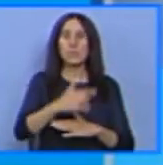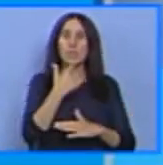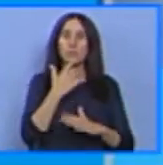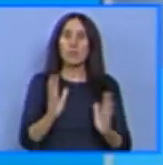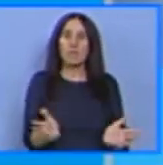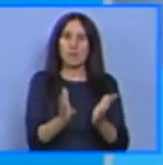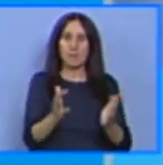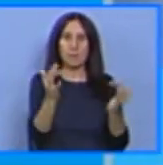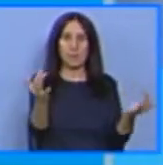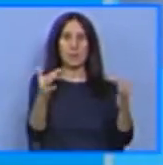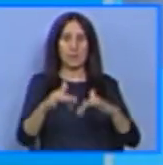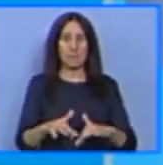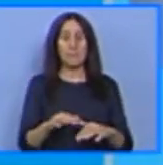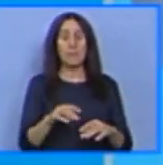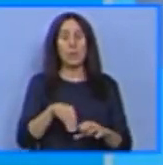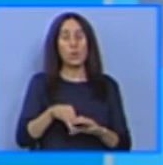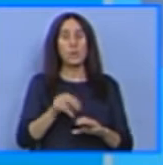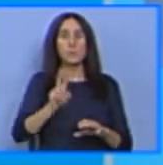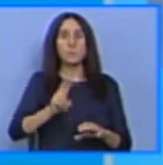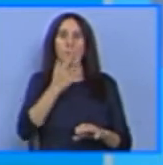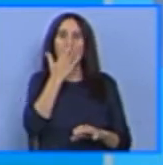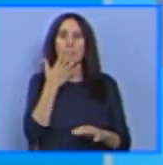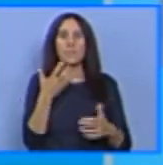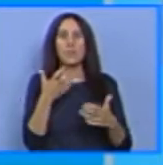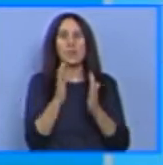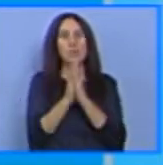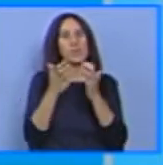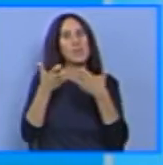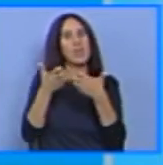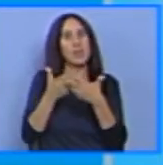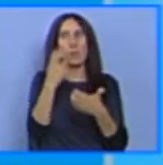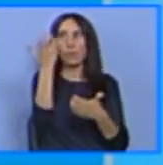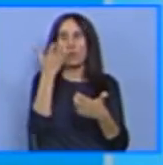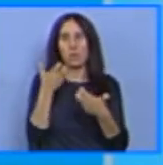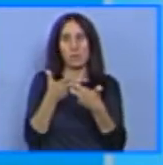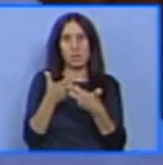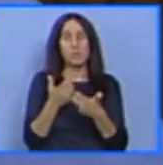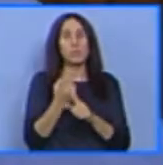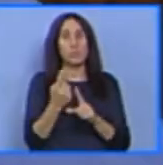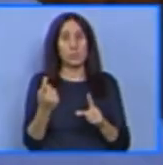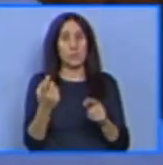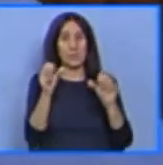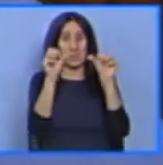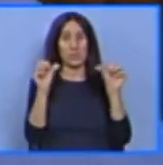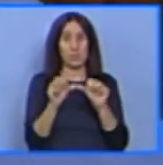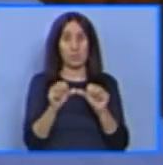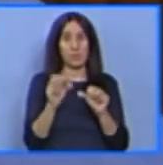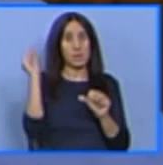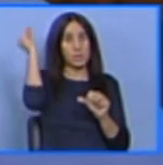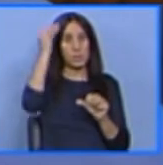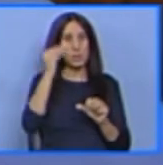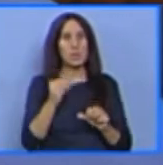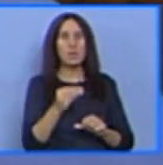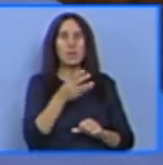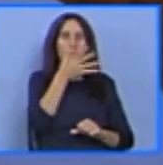ir lá. O segundo contexto é o que podemos chamar uma espécie de guerra religiosa ou guerra cultural, porque o regime que tinha, a República... O